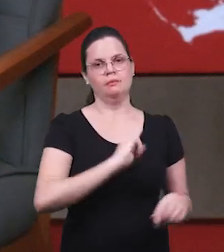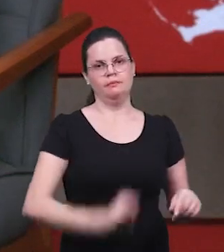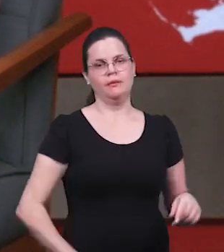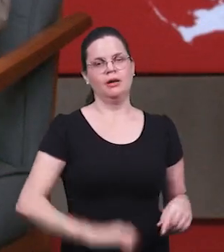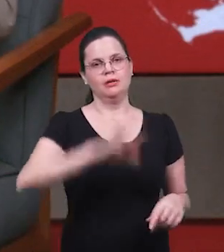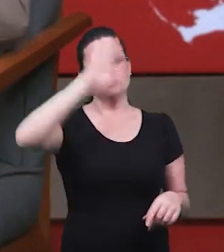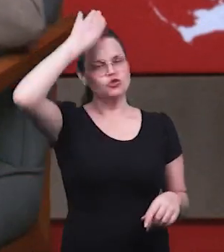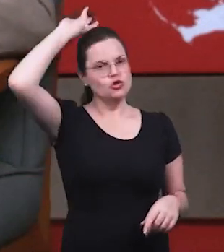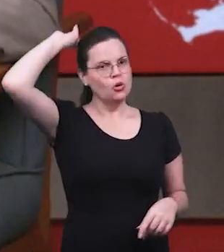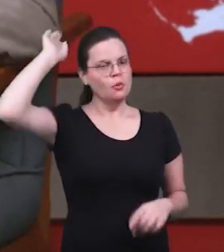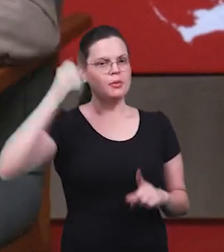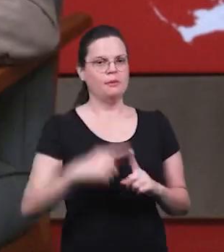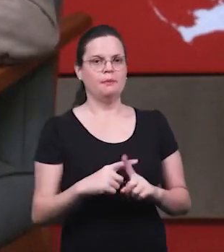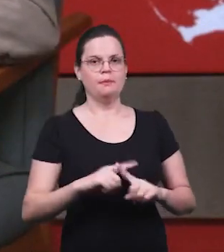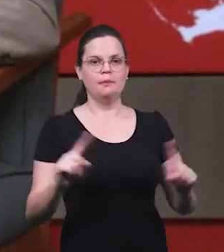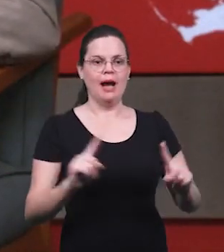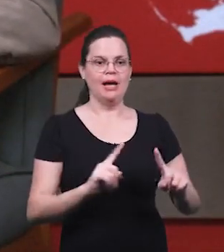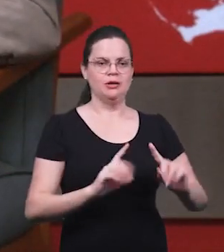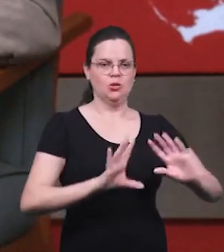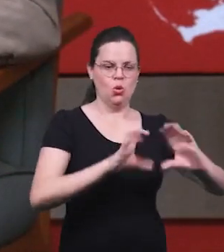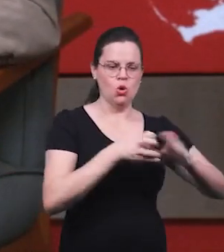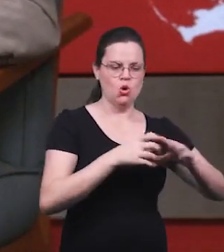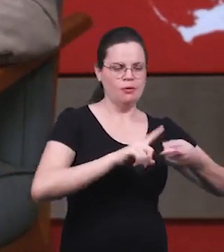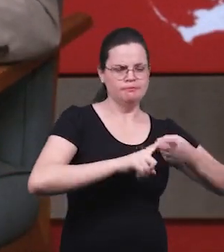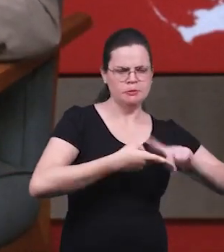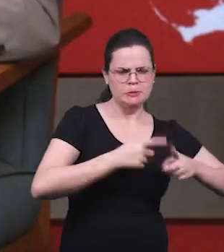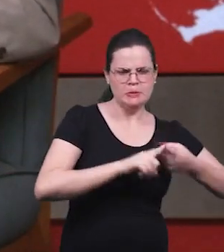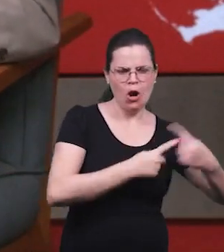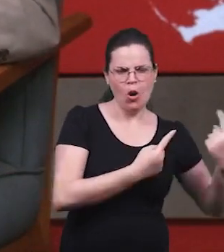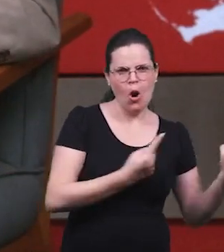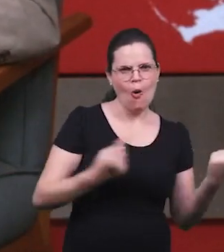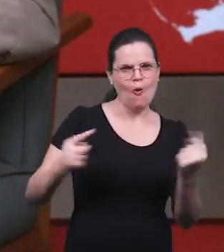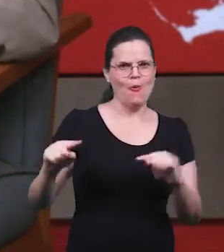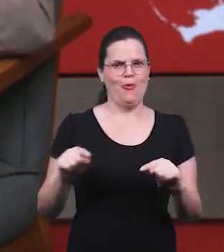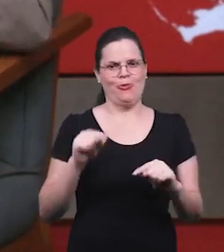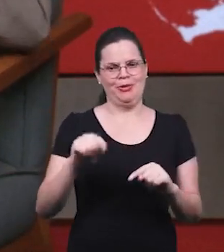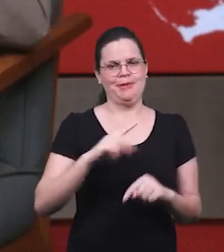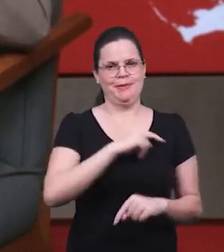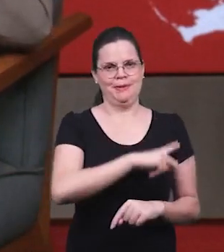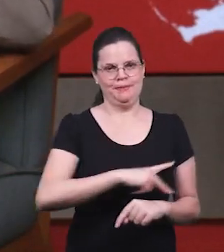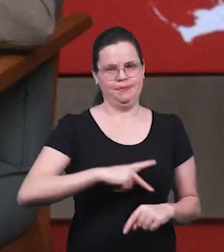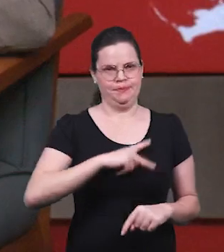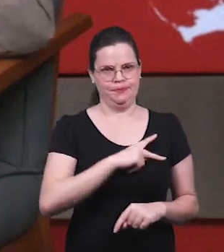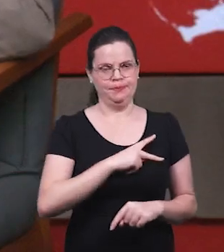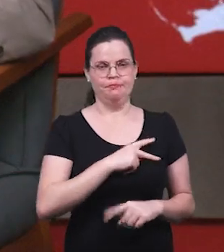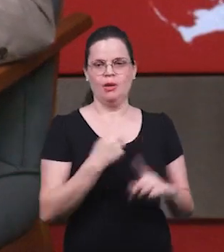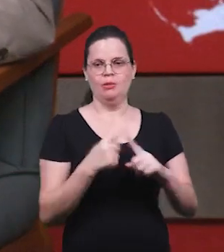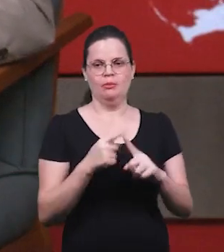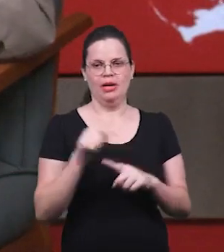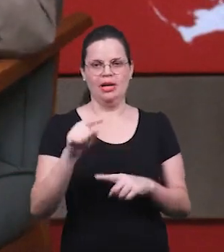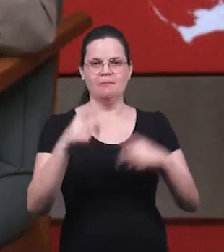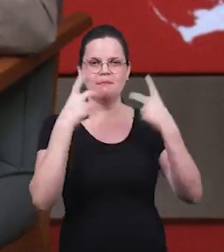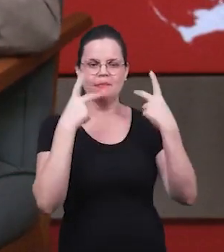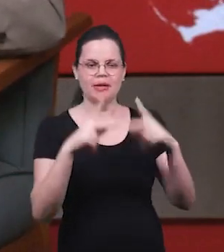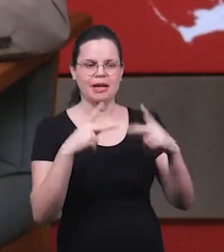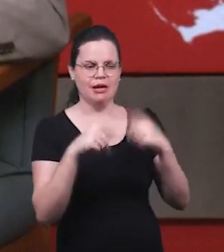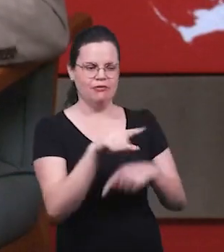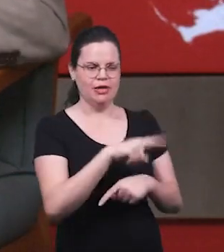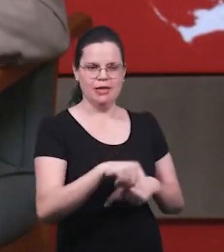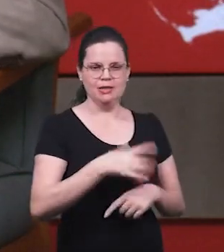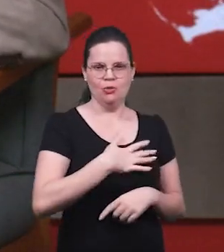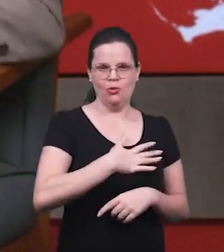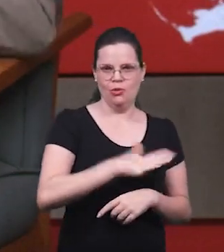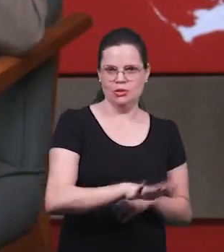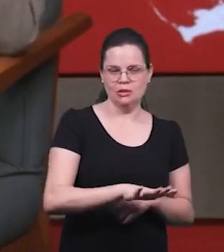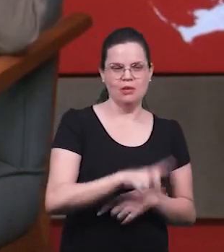complô religioso que tinha acontecido contra ele, com tudo aquilo que ele pregava, com tudo aquilo que ele